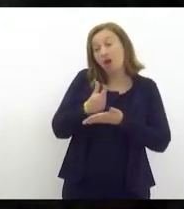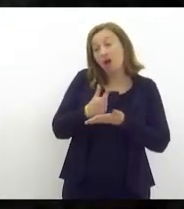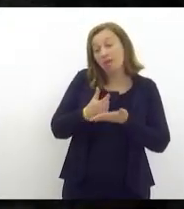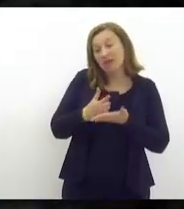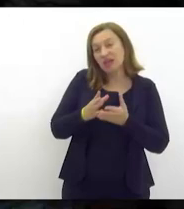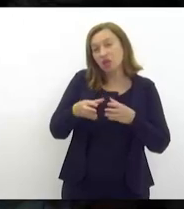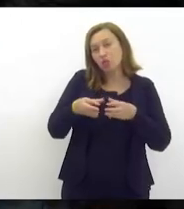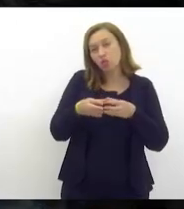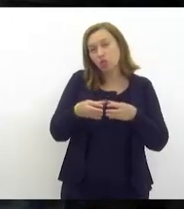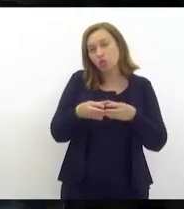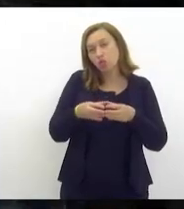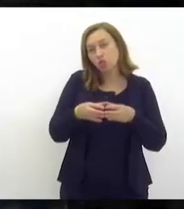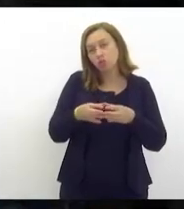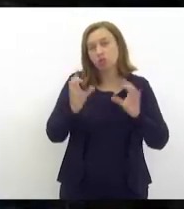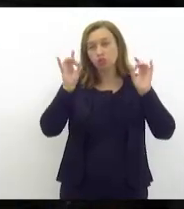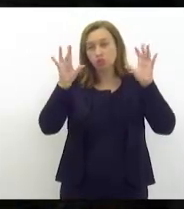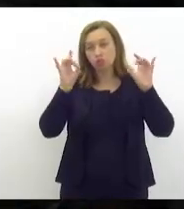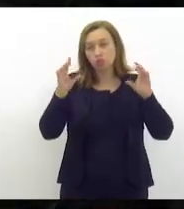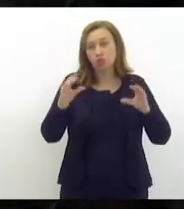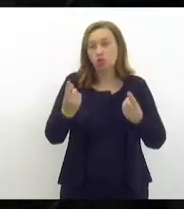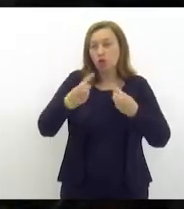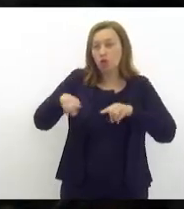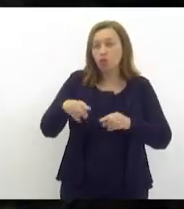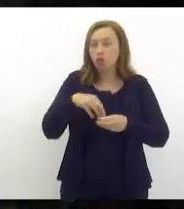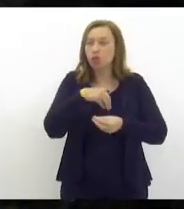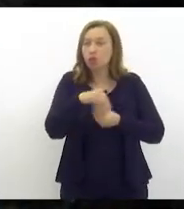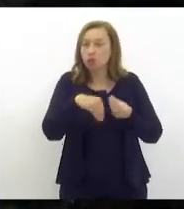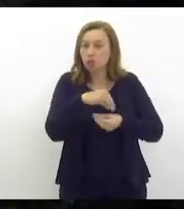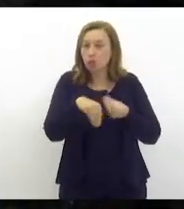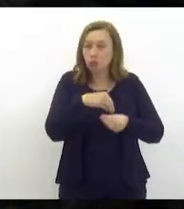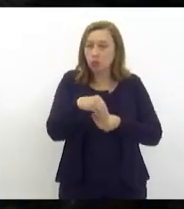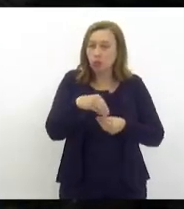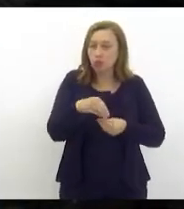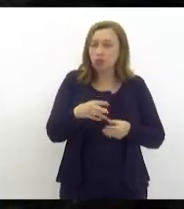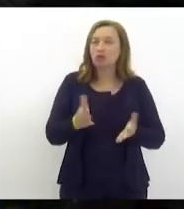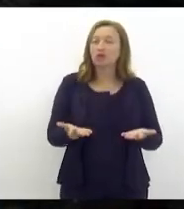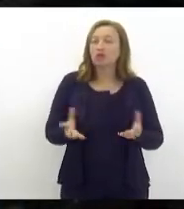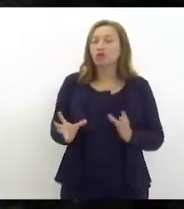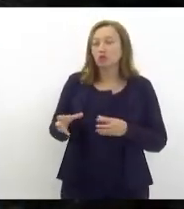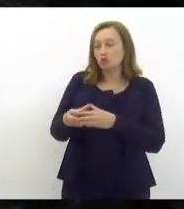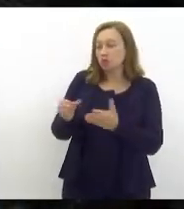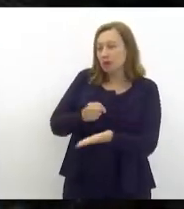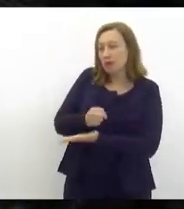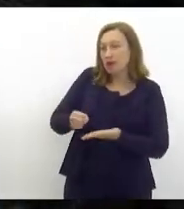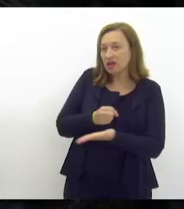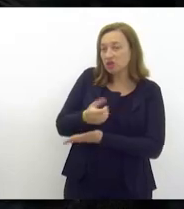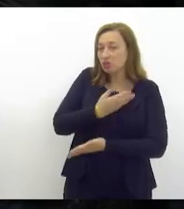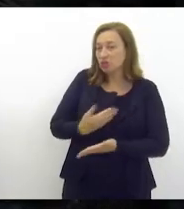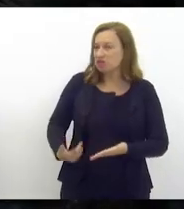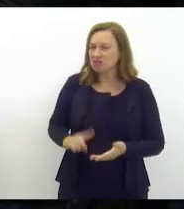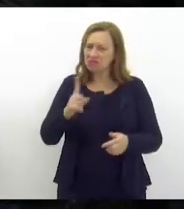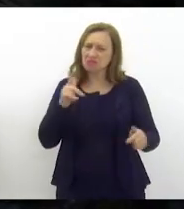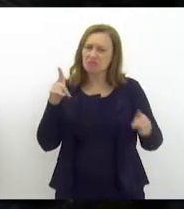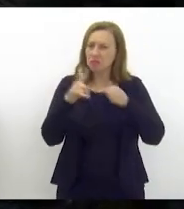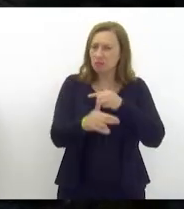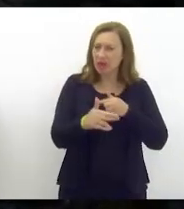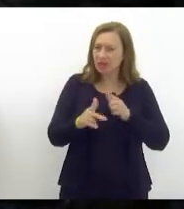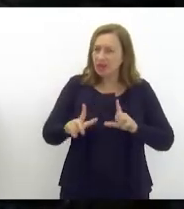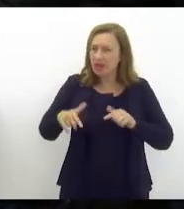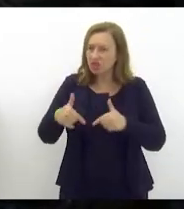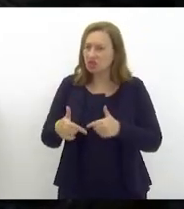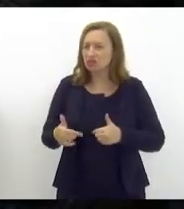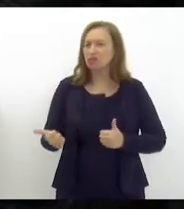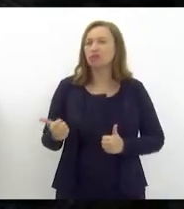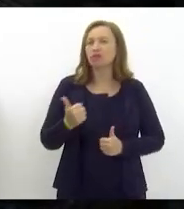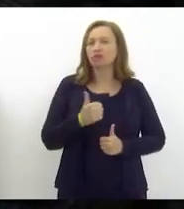Comissão Especial de Combate à Desordem, são membros da base do governo. No entanto, isso não nos impede de fazer críticas ao governo